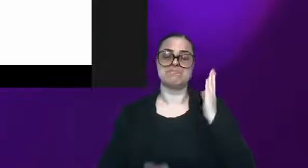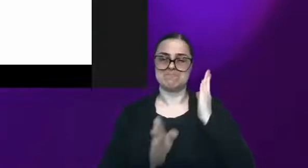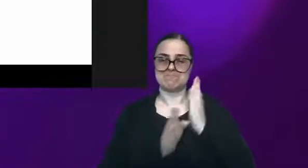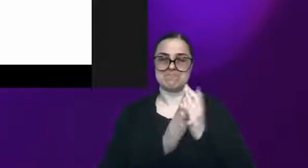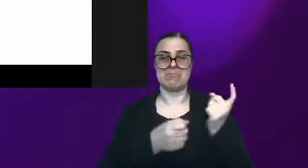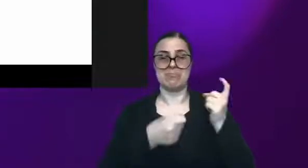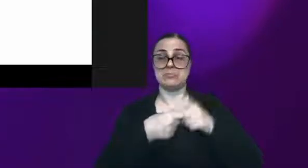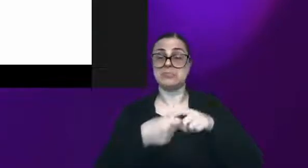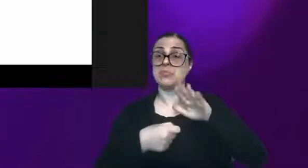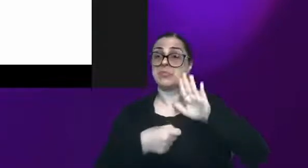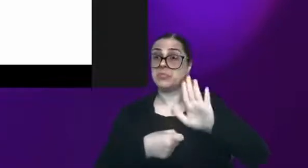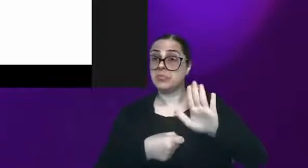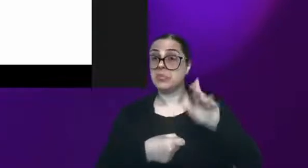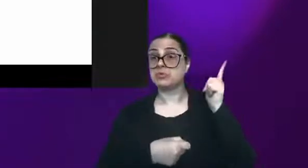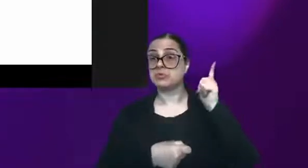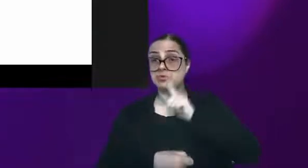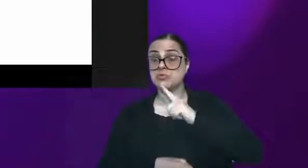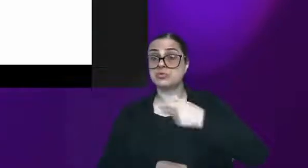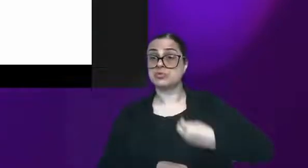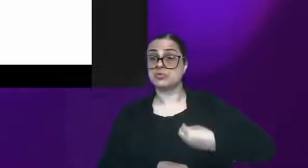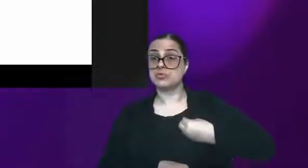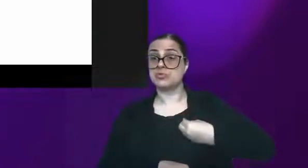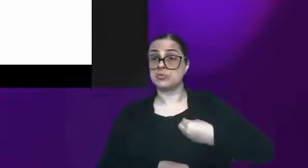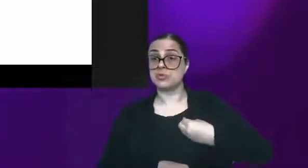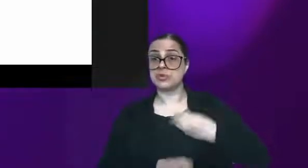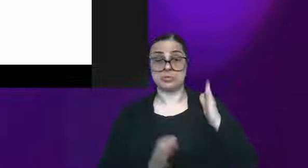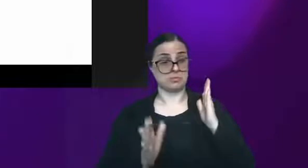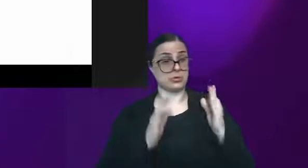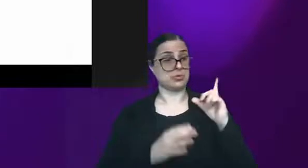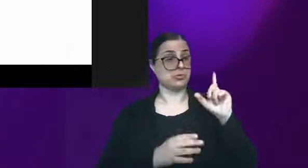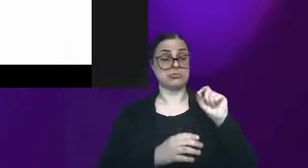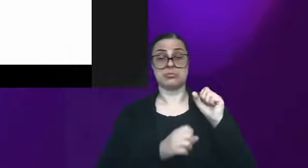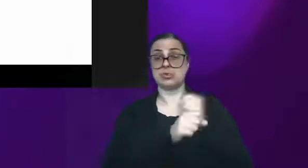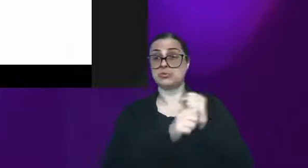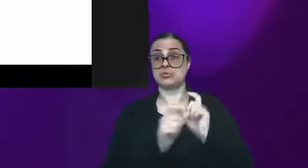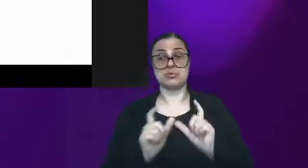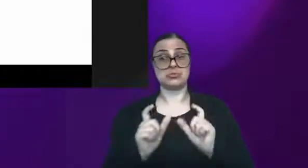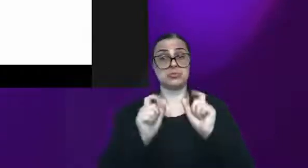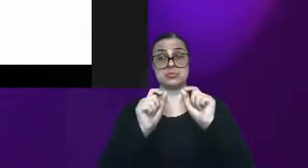de doença depois de ser transplantado a um colangiocarcinoma,